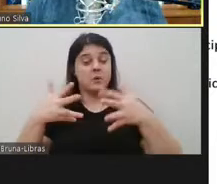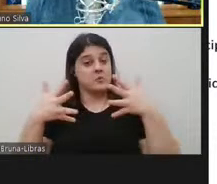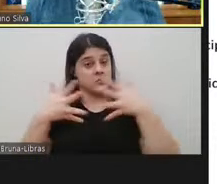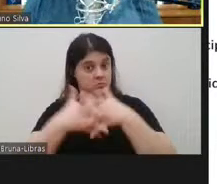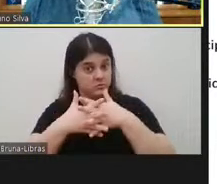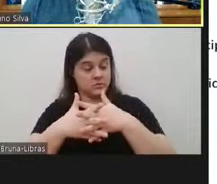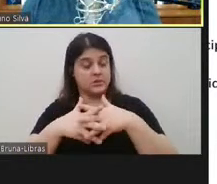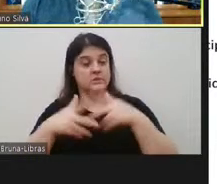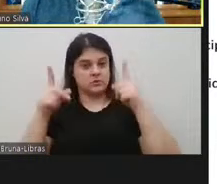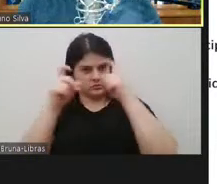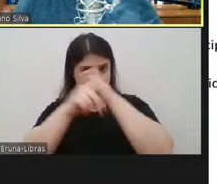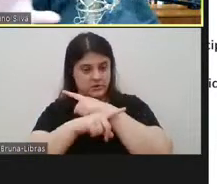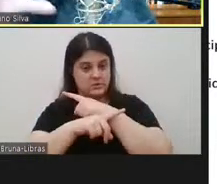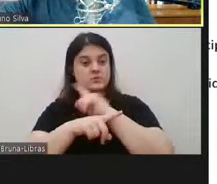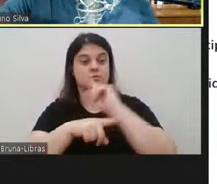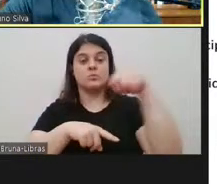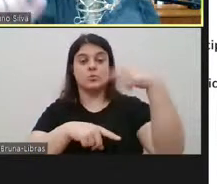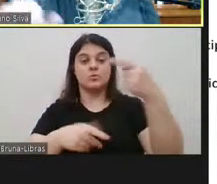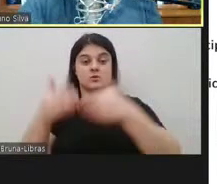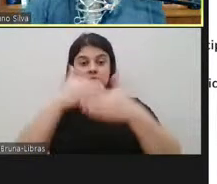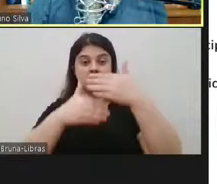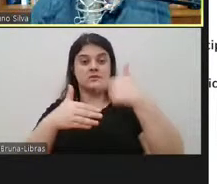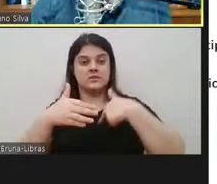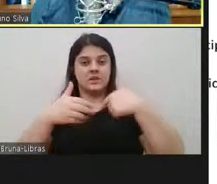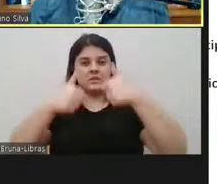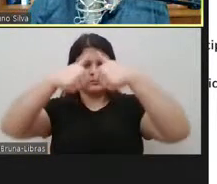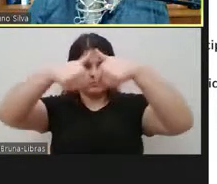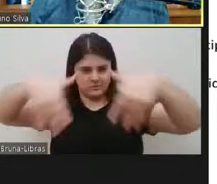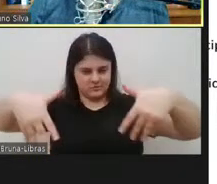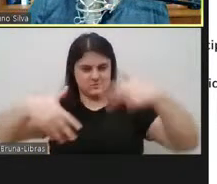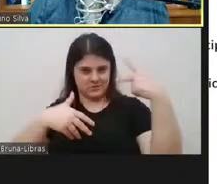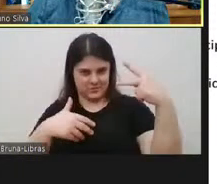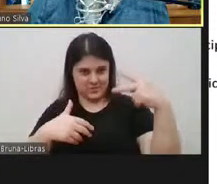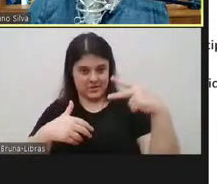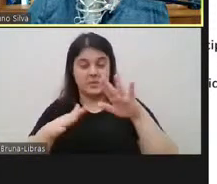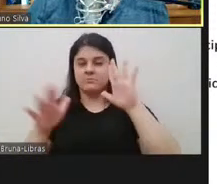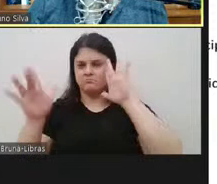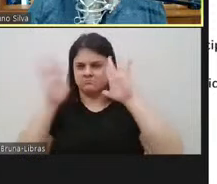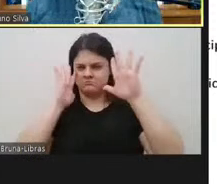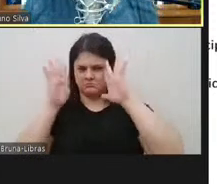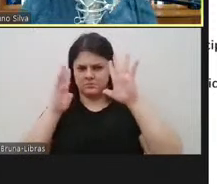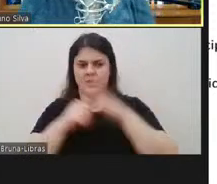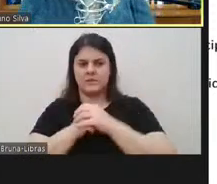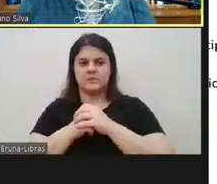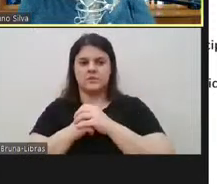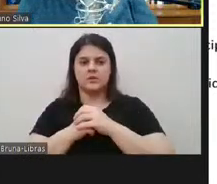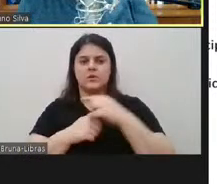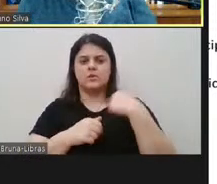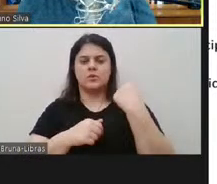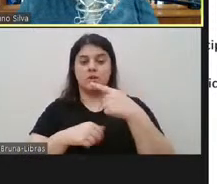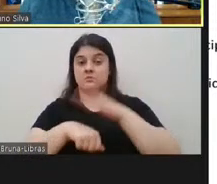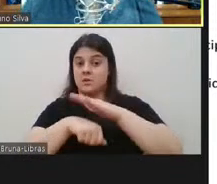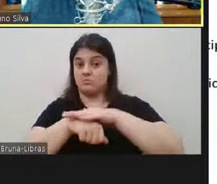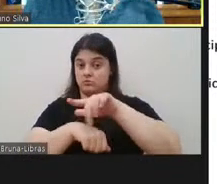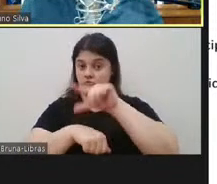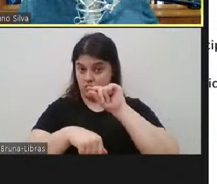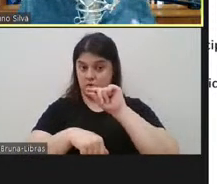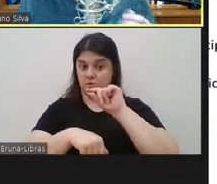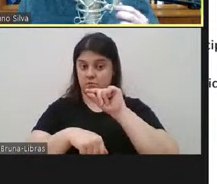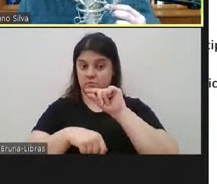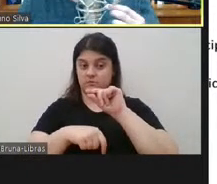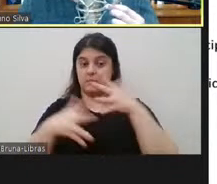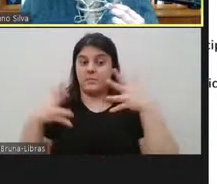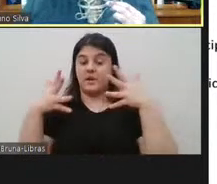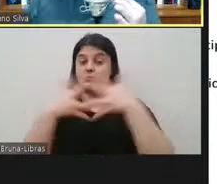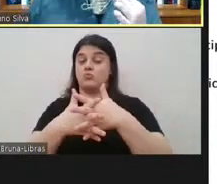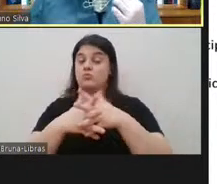né até no próximo slide tem um organograma do Judiciário Mas vamos pensar a partir daqueles que a gente escolhe né para gente